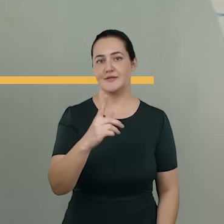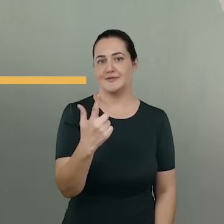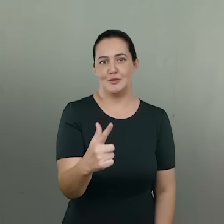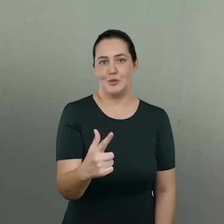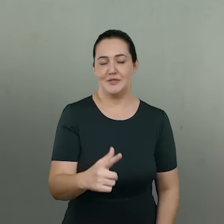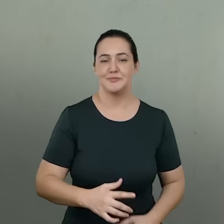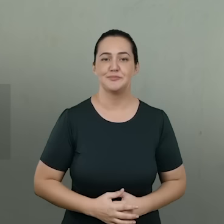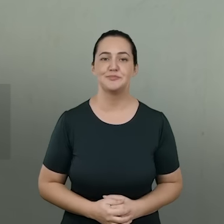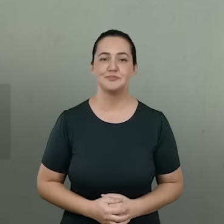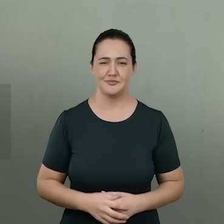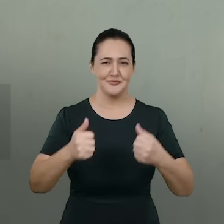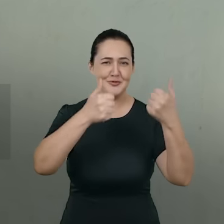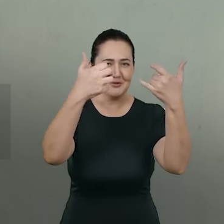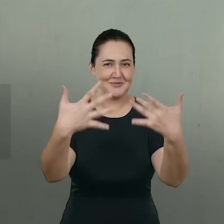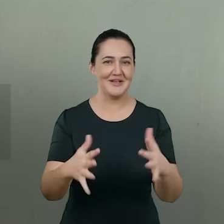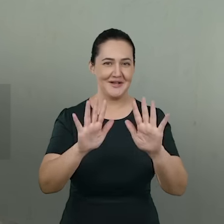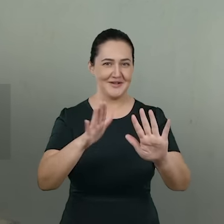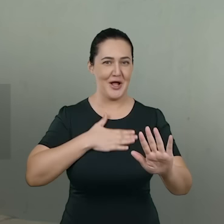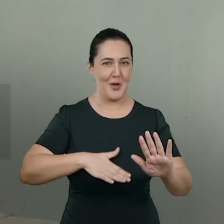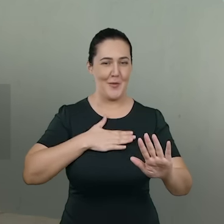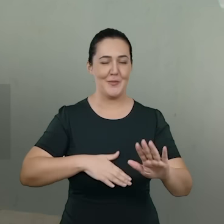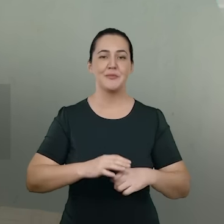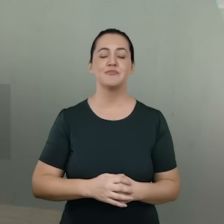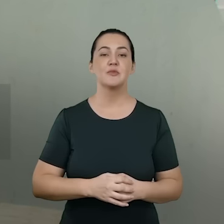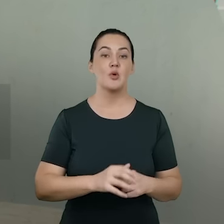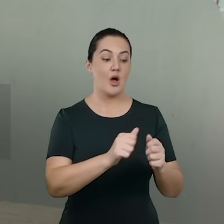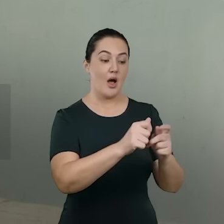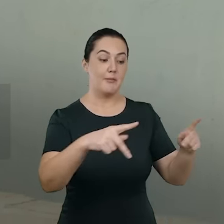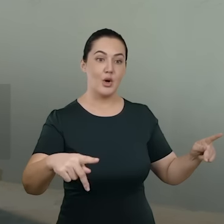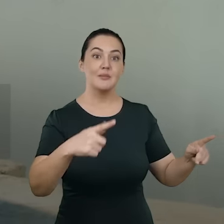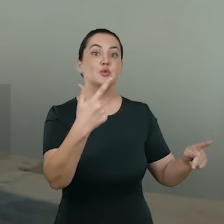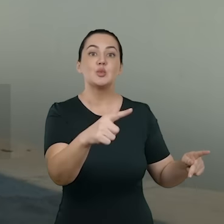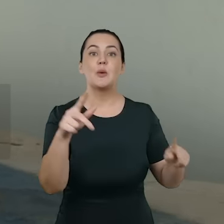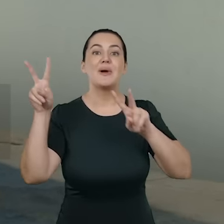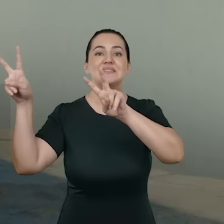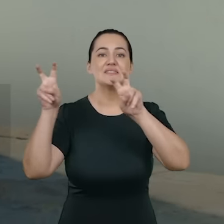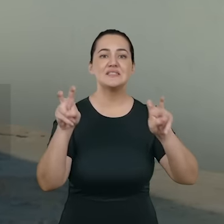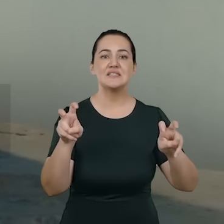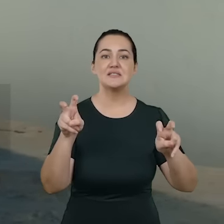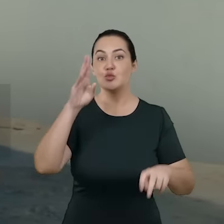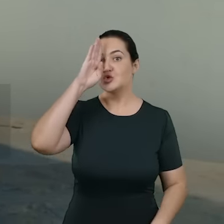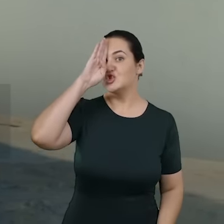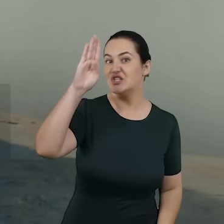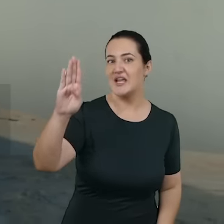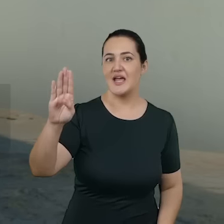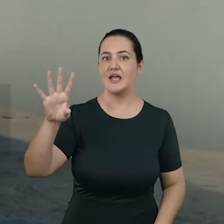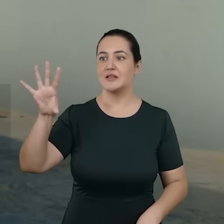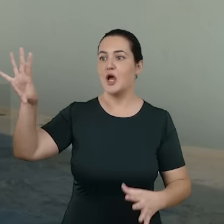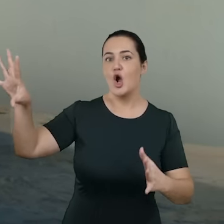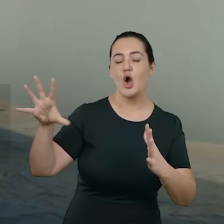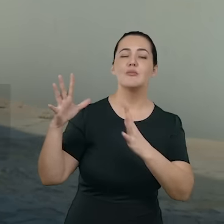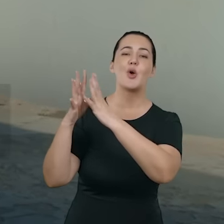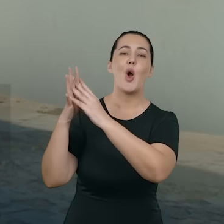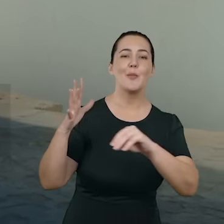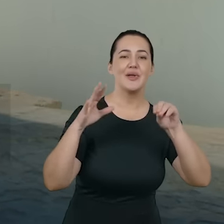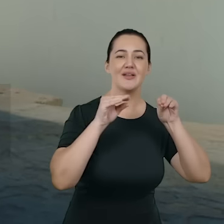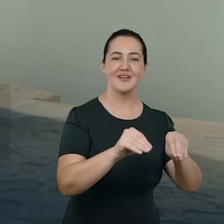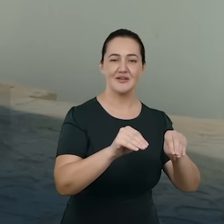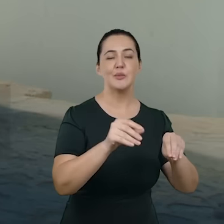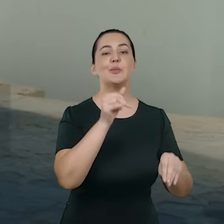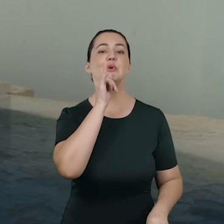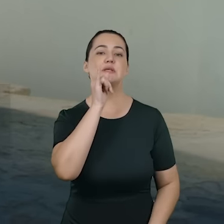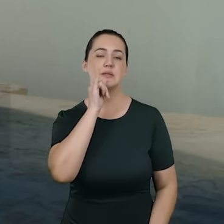que eu vou explicar para você. É que você não tem no Apocalipse nenhuma citação direta dos livros veterotestamentários, como, por exemplo,